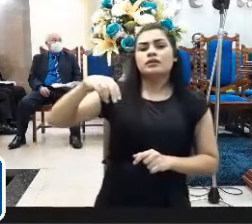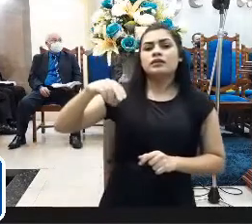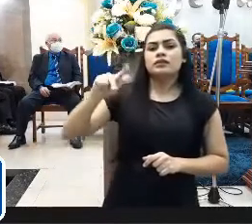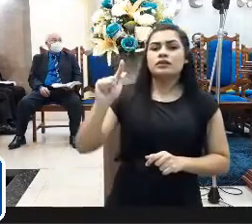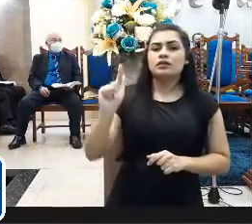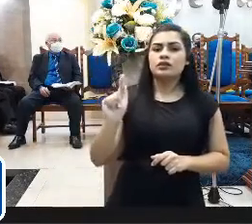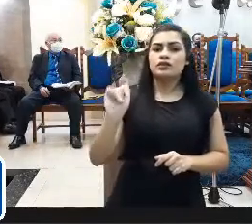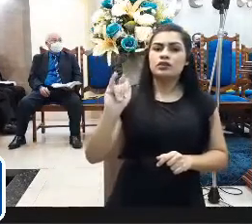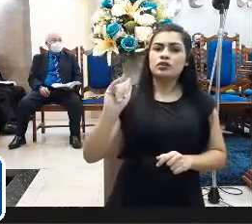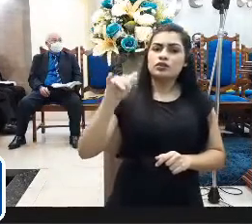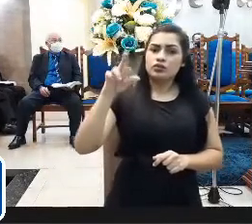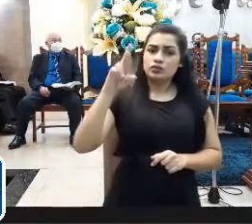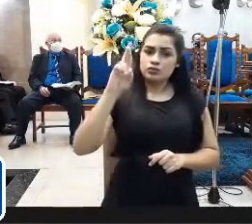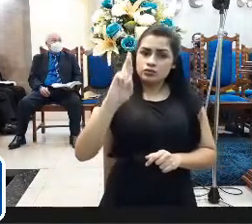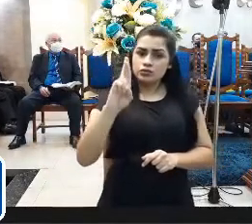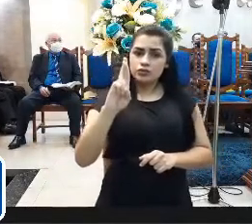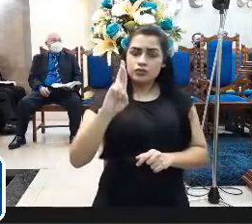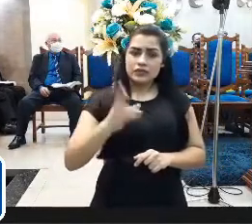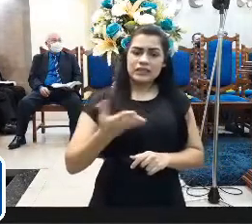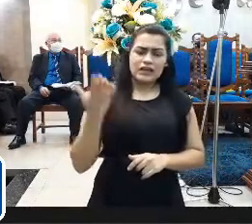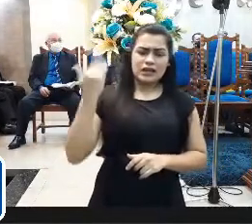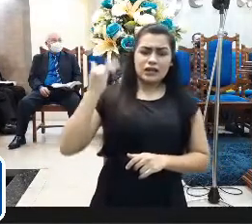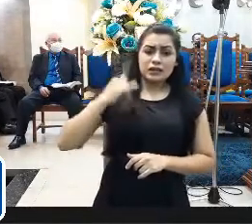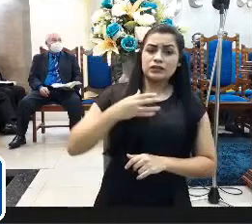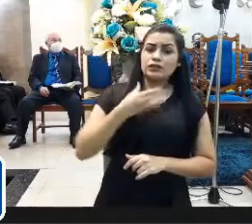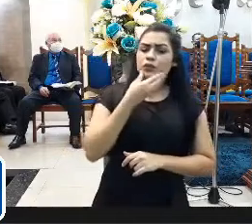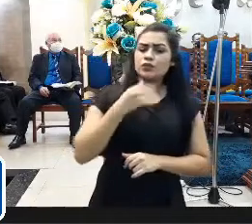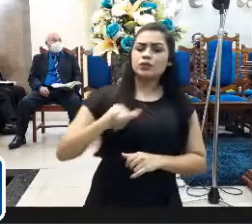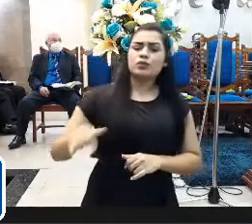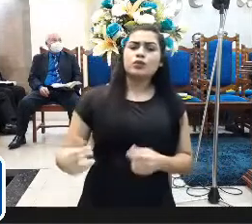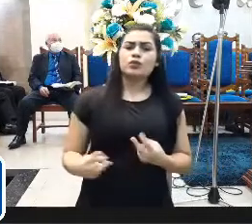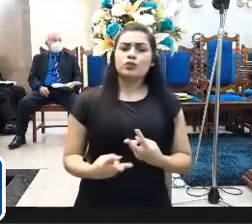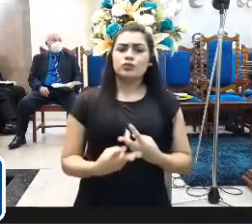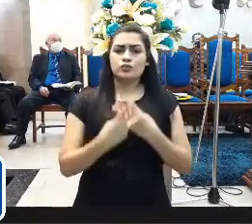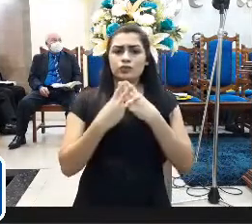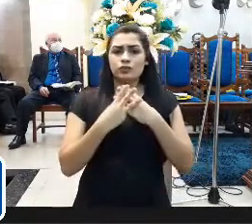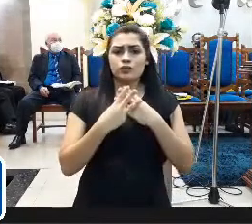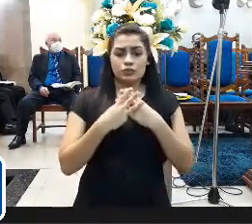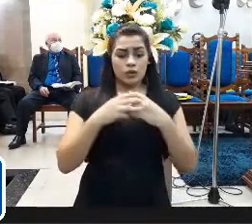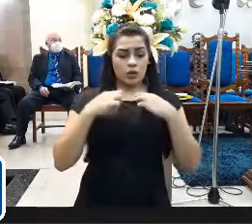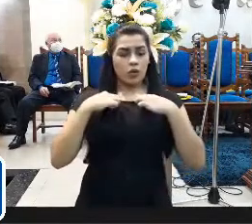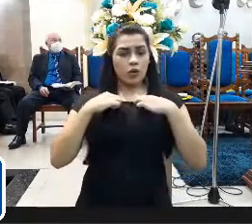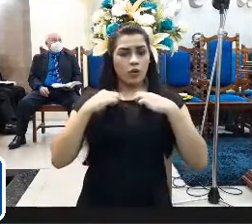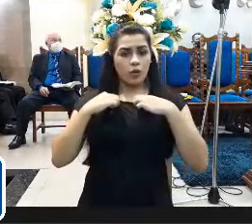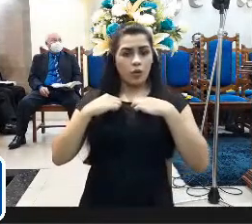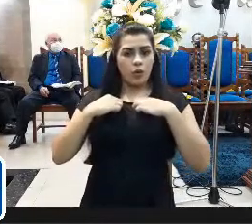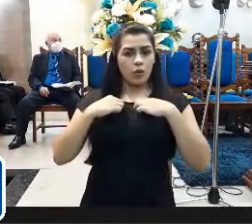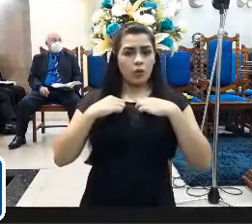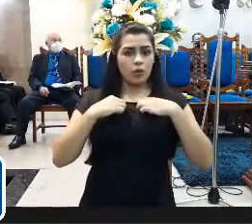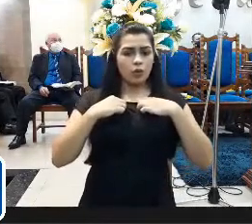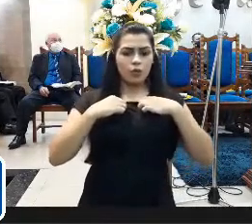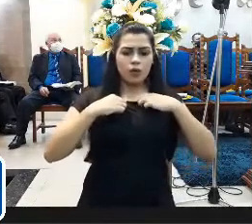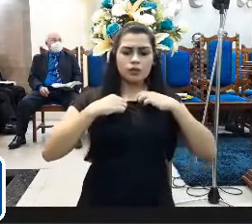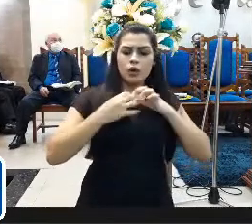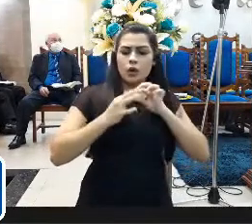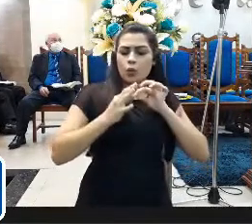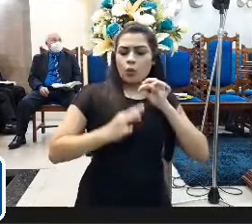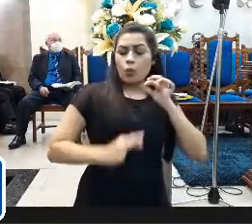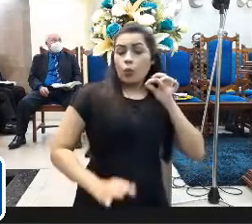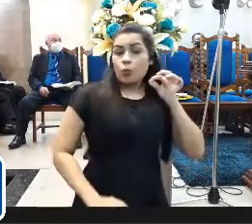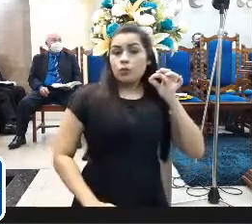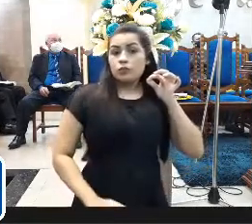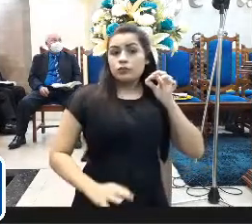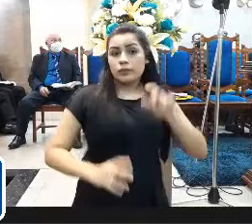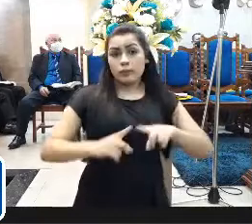por cima das suas vestes, mangas compridas, roupa comprida, mas na hora de andar, na hora de trabalhar, na hora